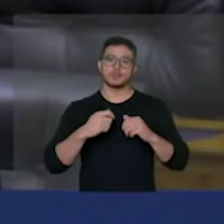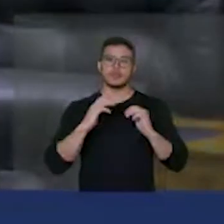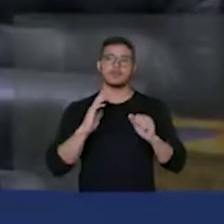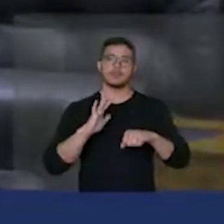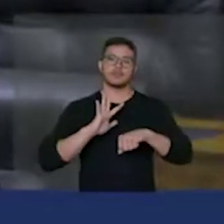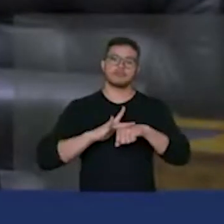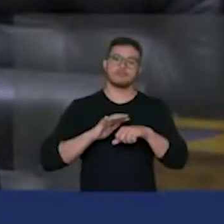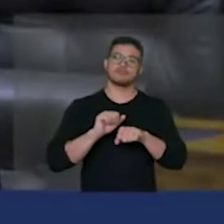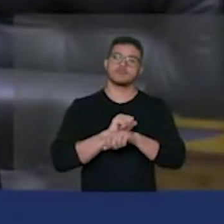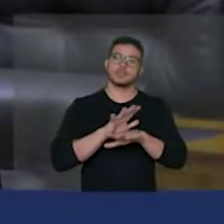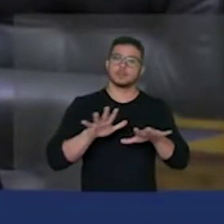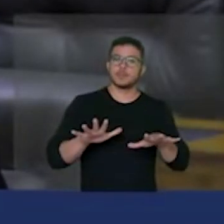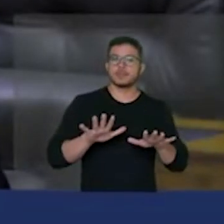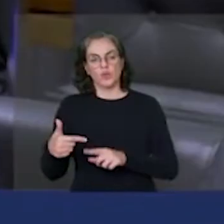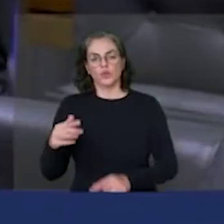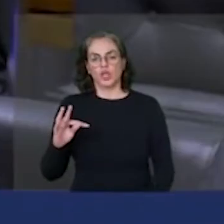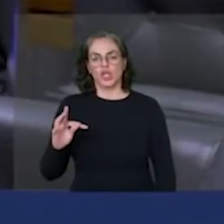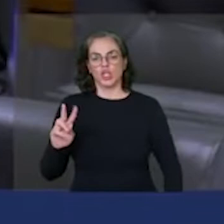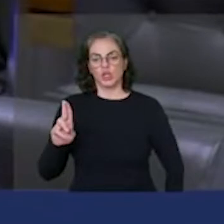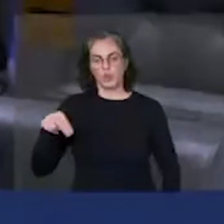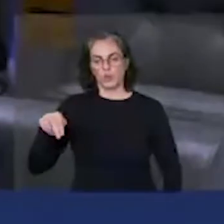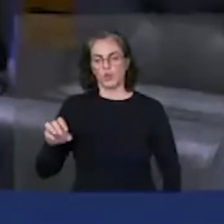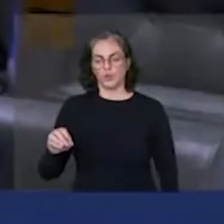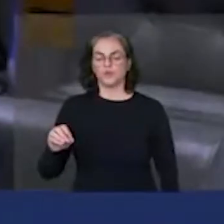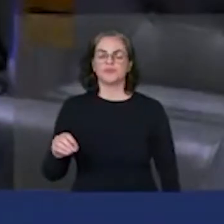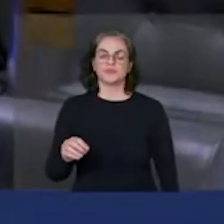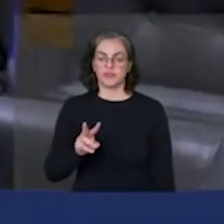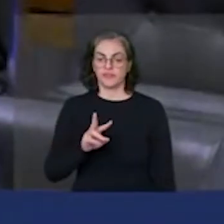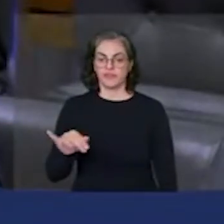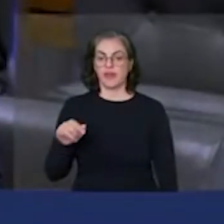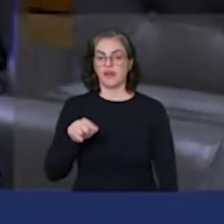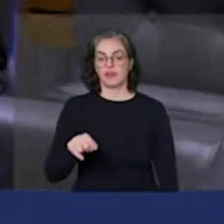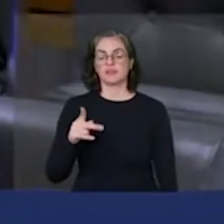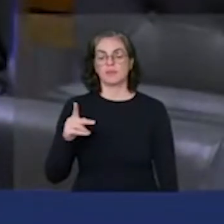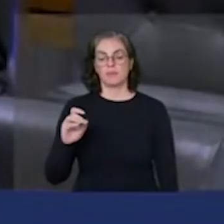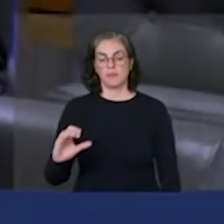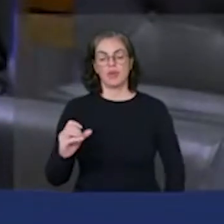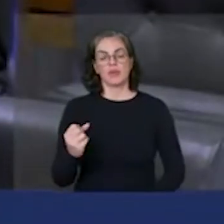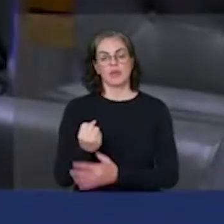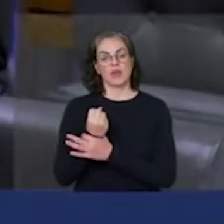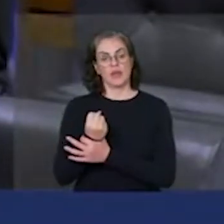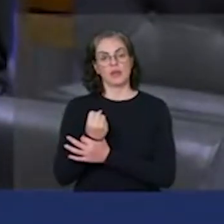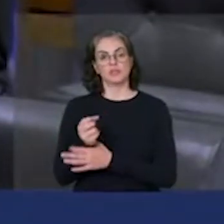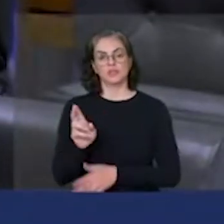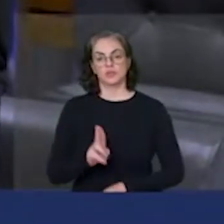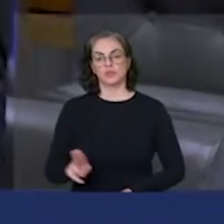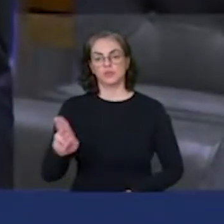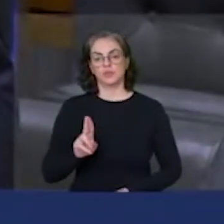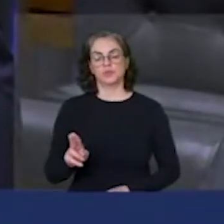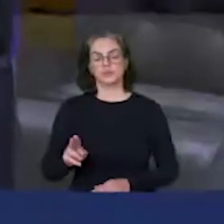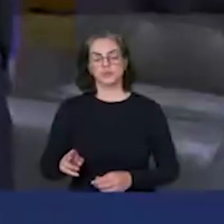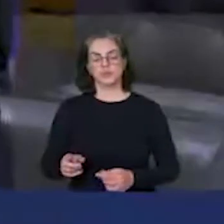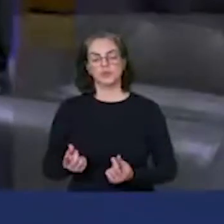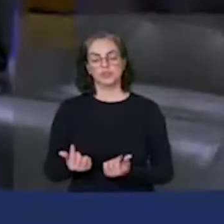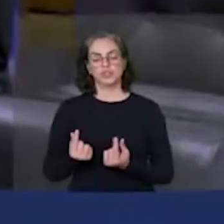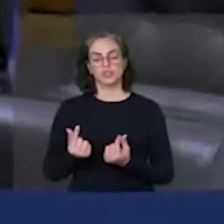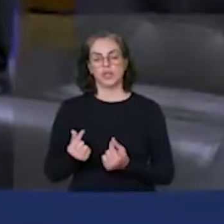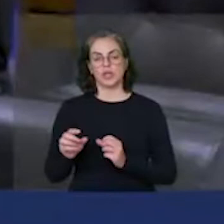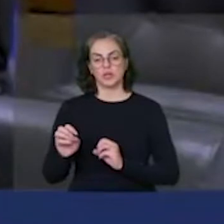em função do Covid-19. É essa PEC que vai garantir a aplicação dos recursos que não